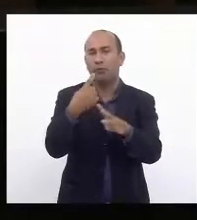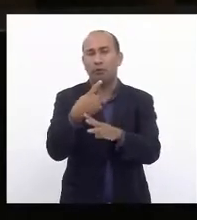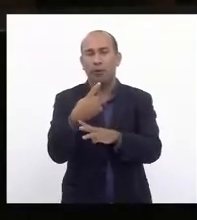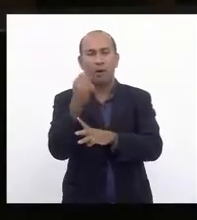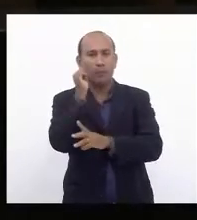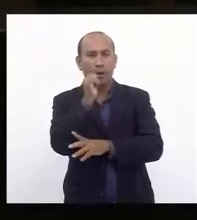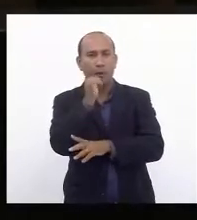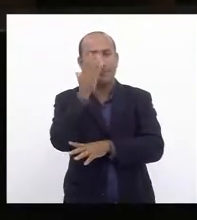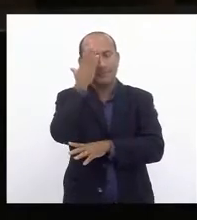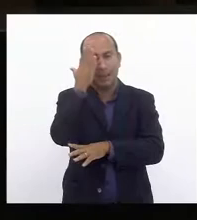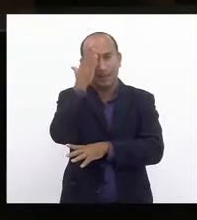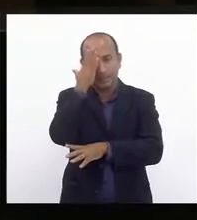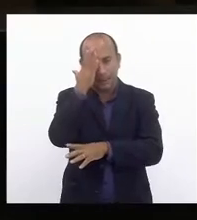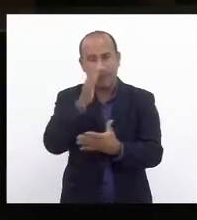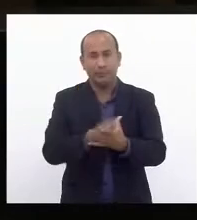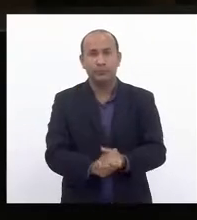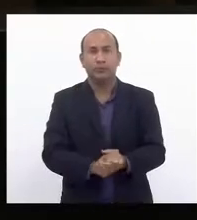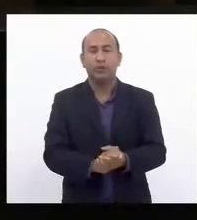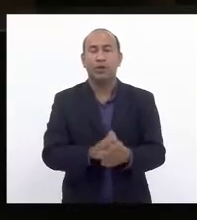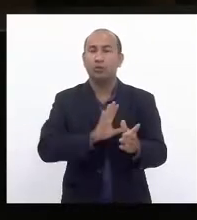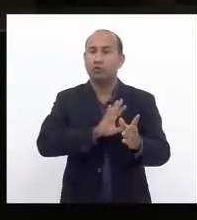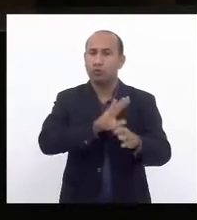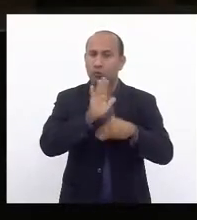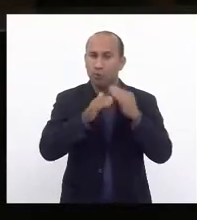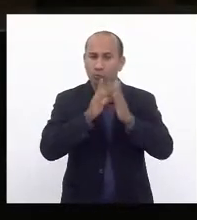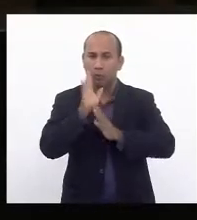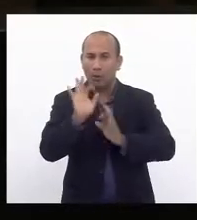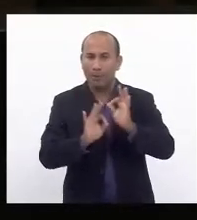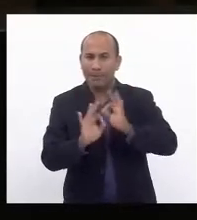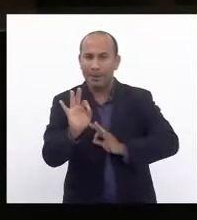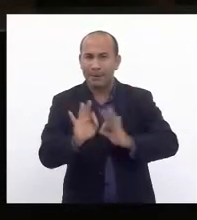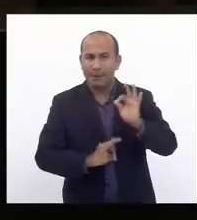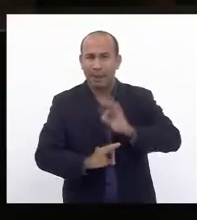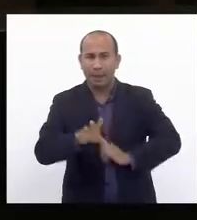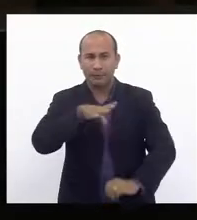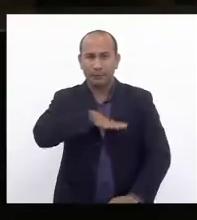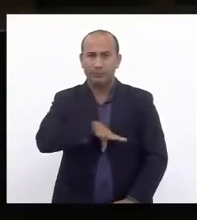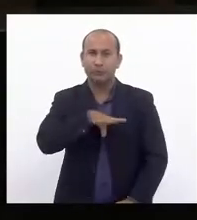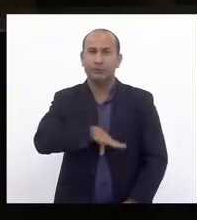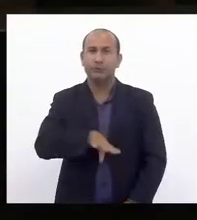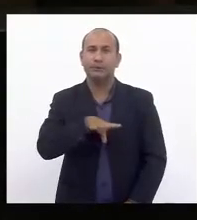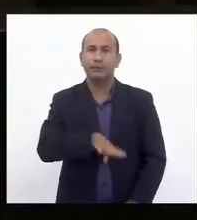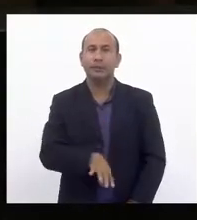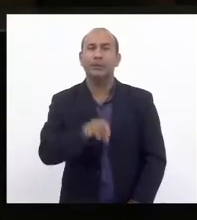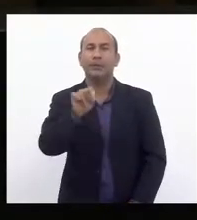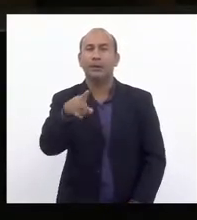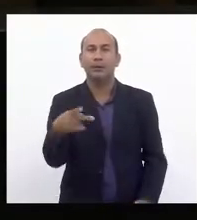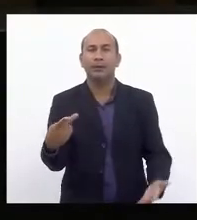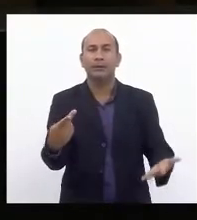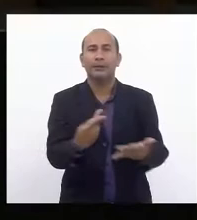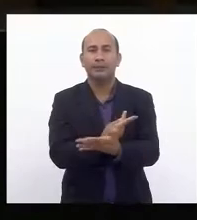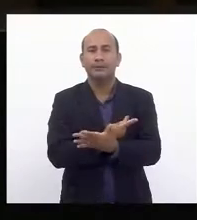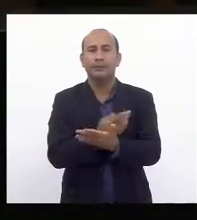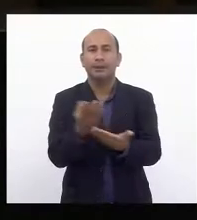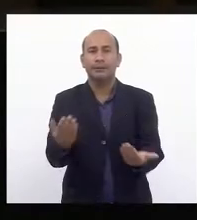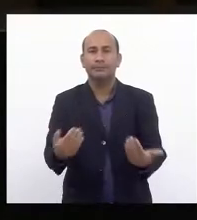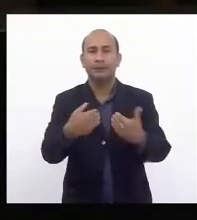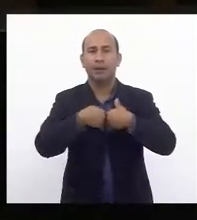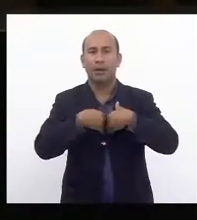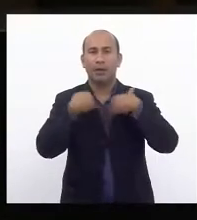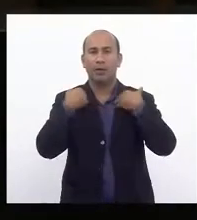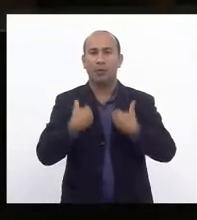sabemos, inclusive, todo o processo do menstrual, do que causa no corpo dessas mulheres com relação